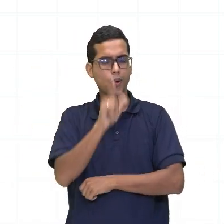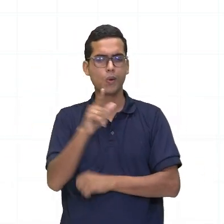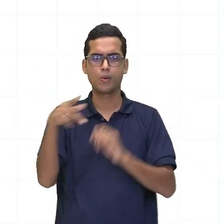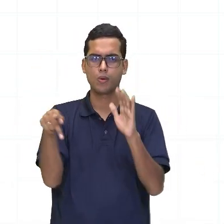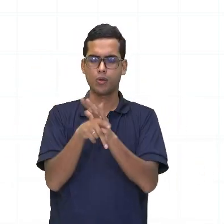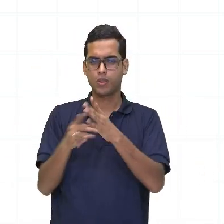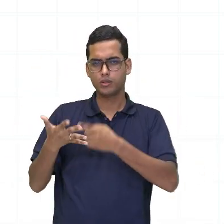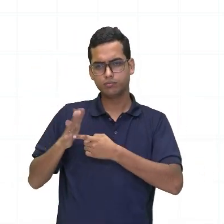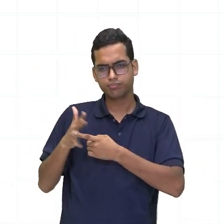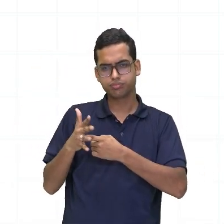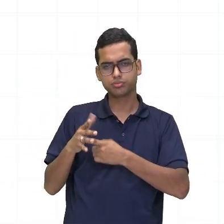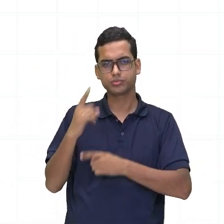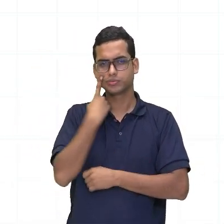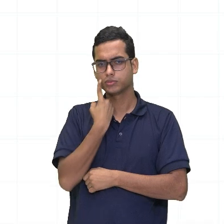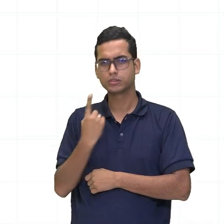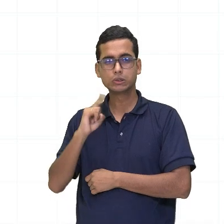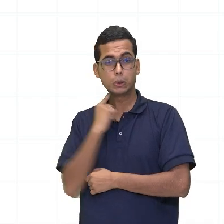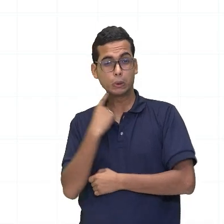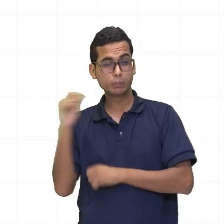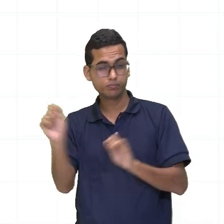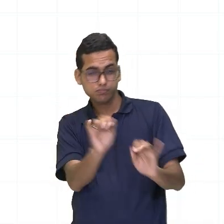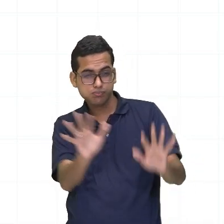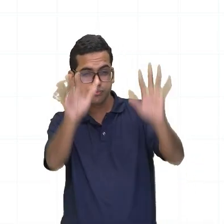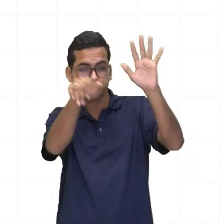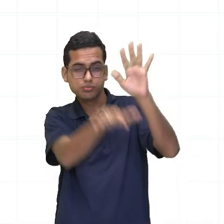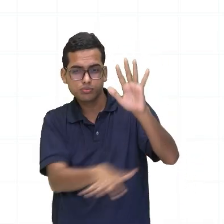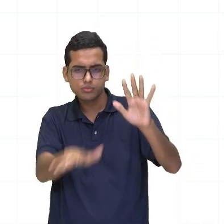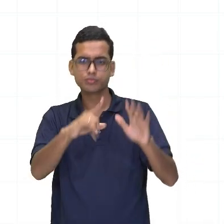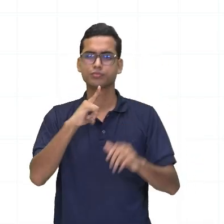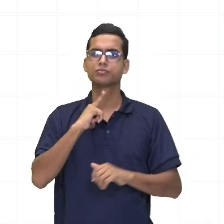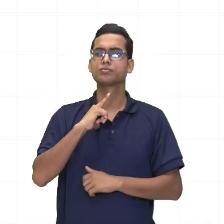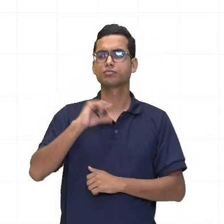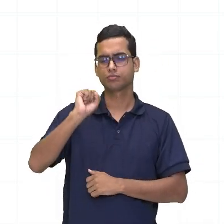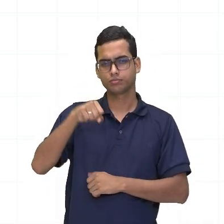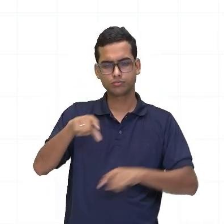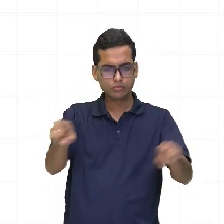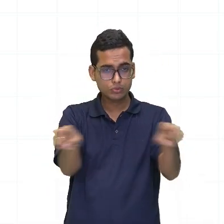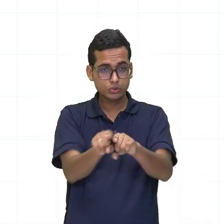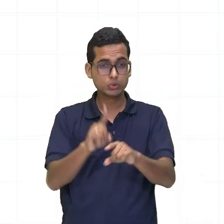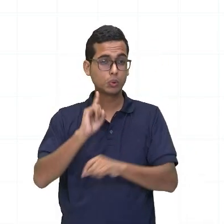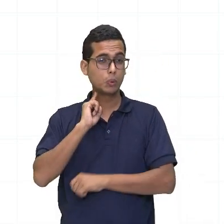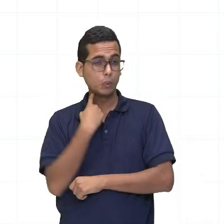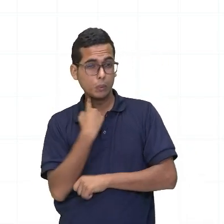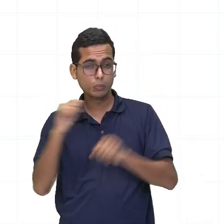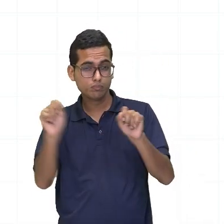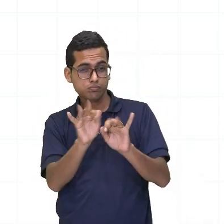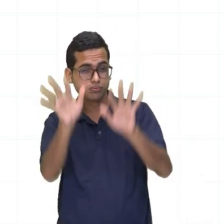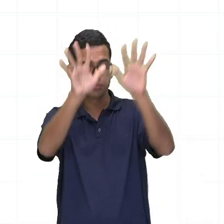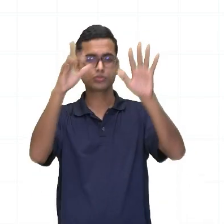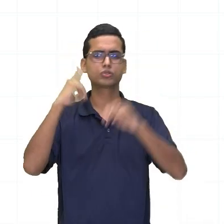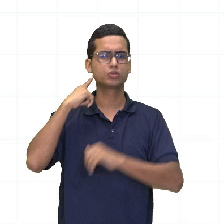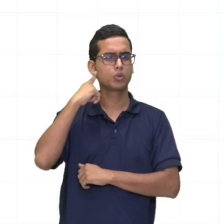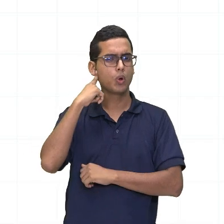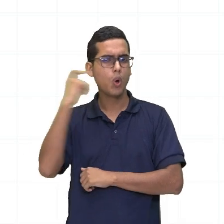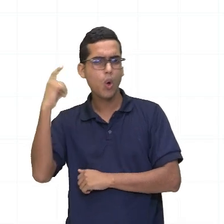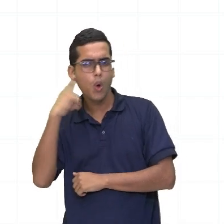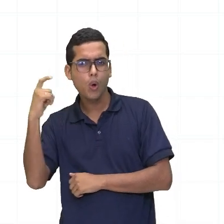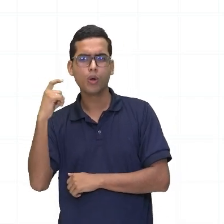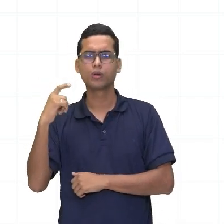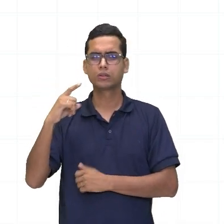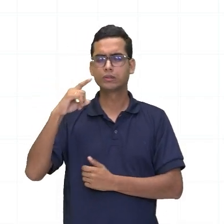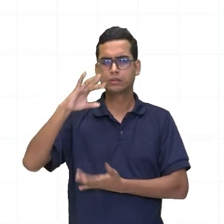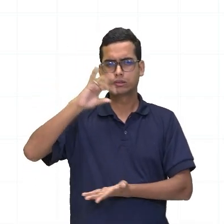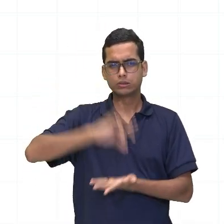eles geram muita poluição para o meio ambiente, né? Primeiro, pode ser uma poluição sonora, né, no sentido de barulho,